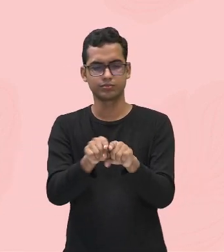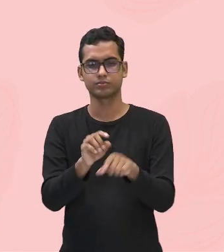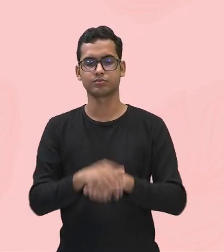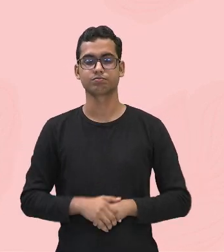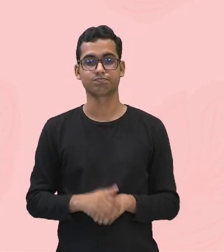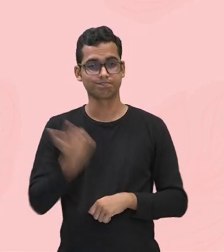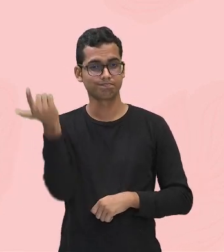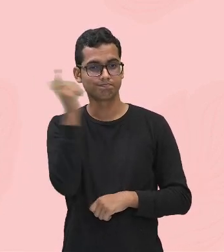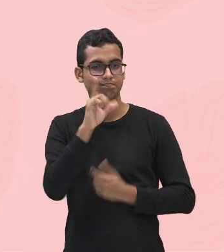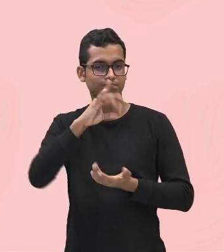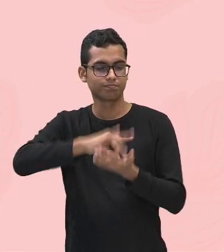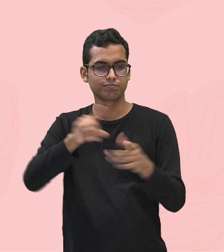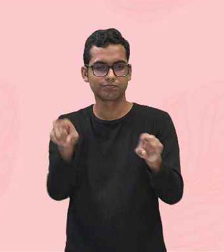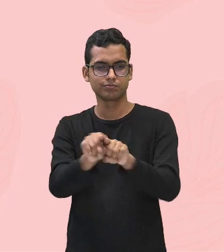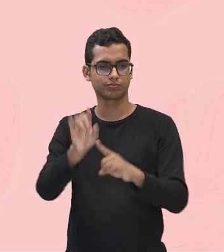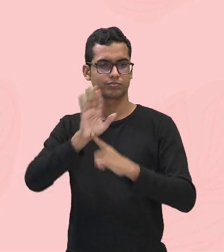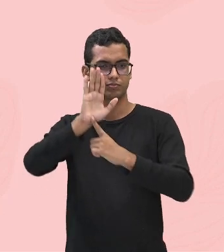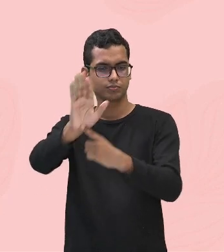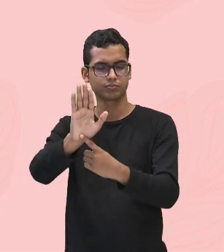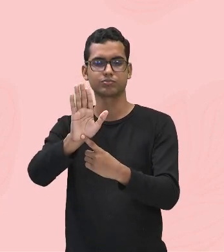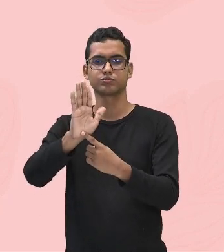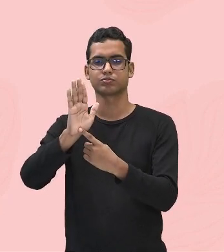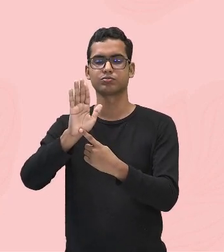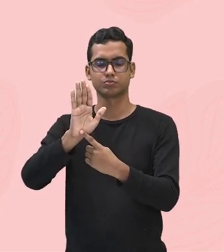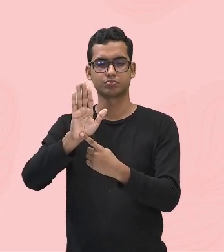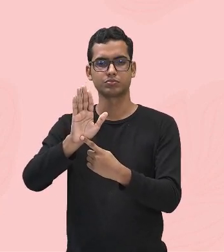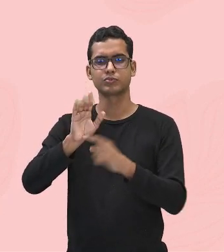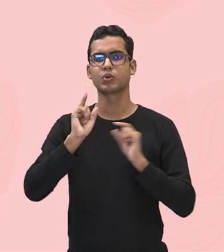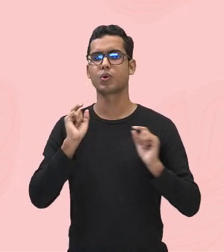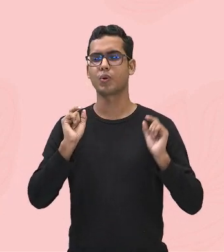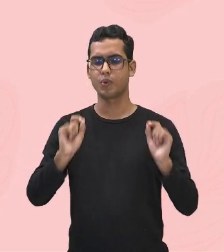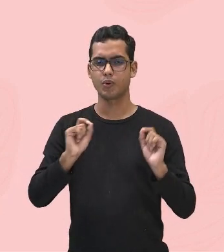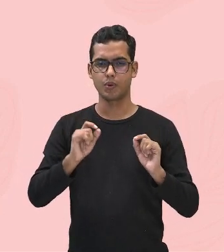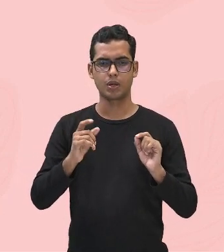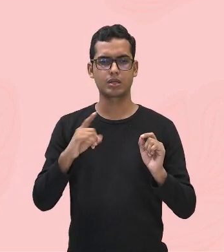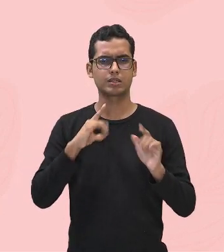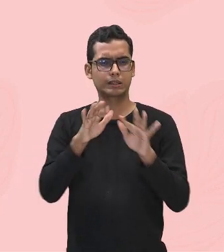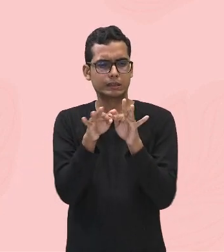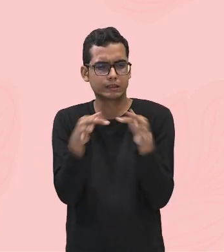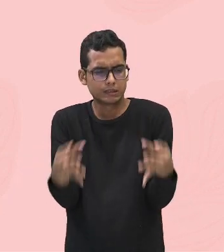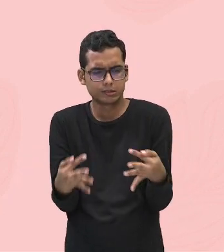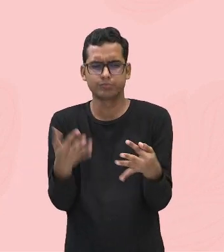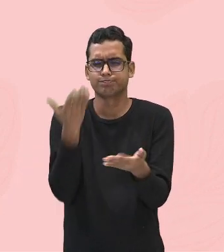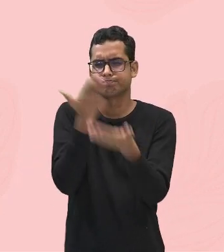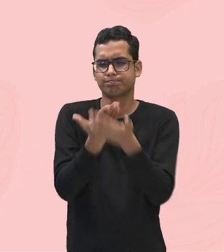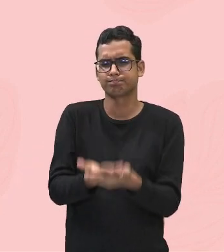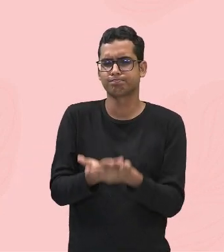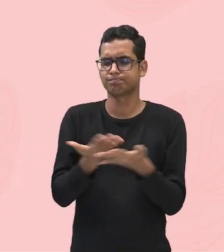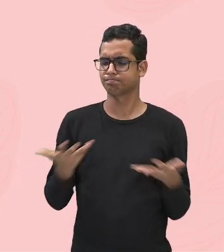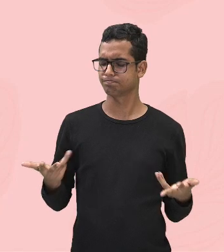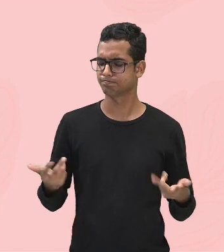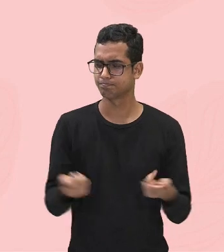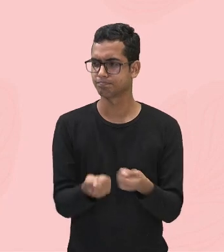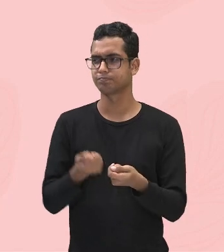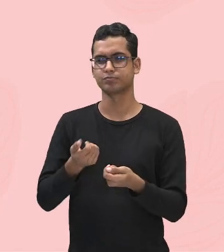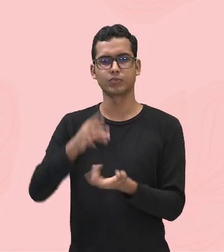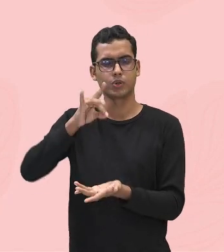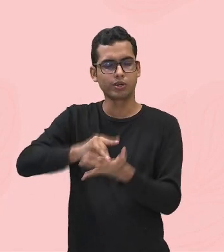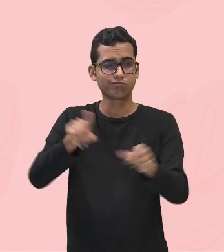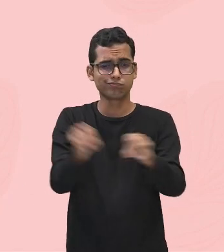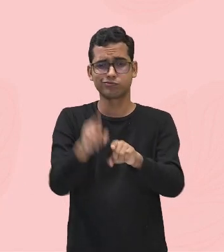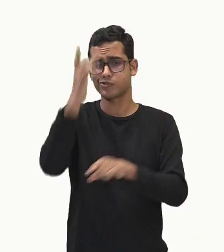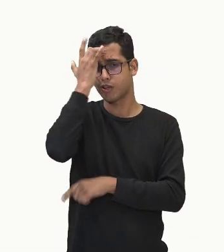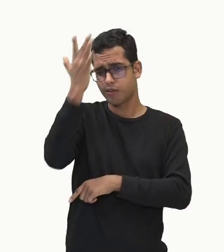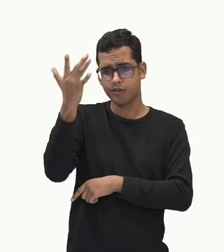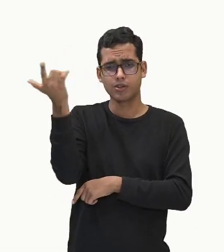O presente do indicativo, ele é simples, é gostosinho de estudar e é muito fácil de